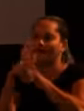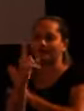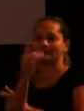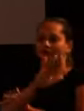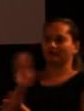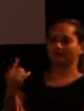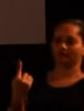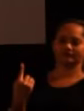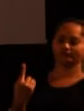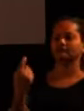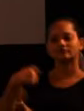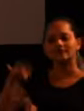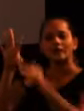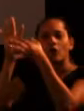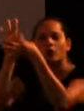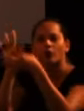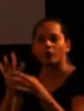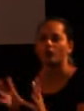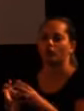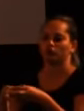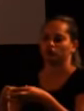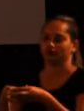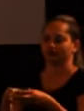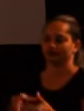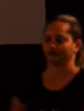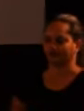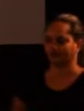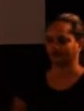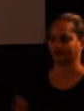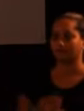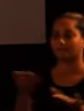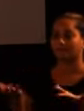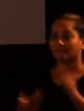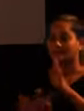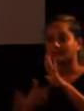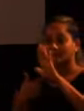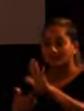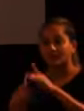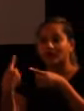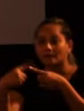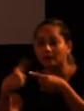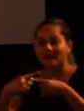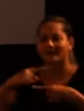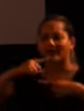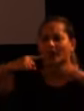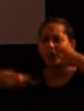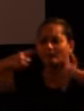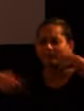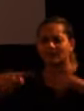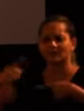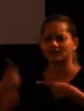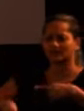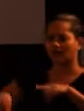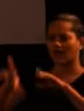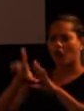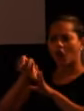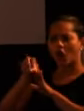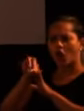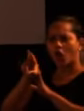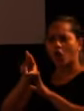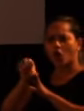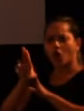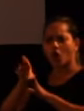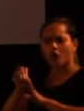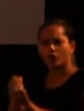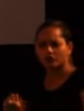gente traz porque há uma polêmica muito grande de que essa lousa está admitindo sombrear a praia